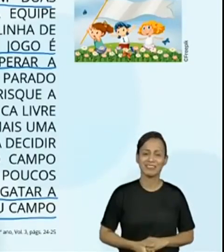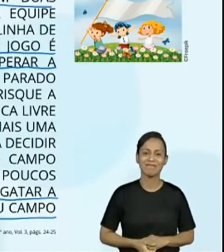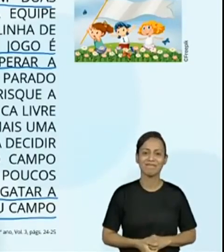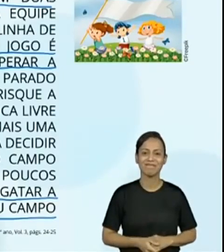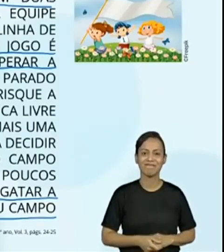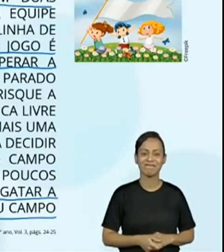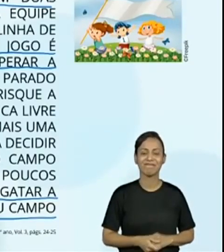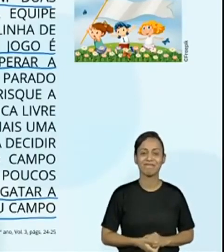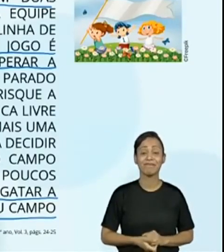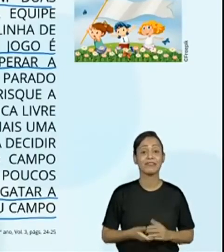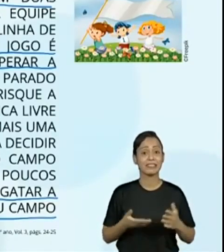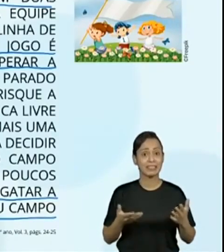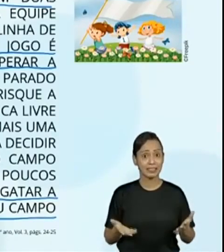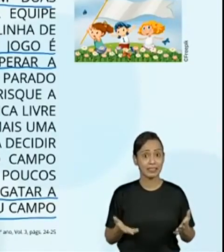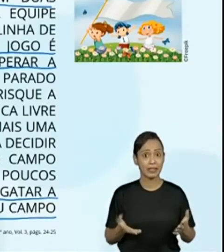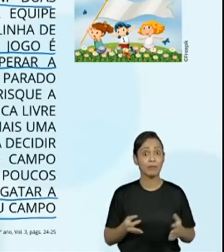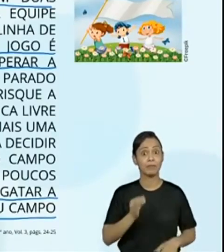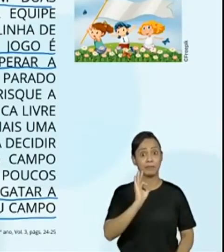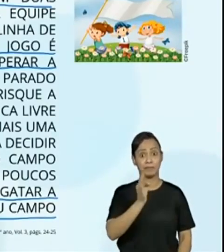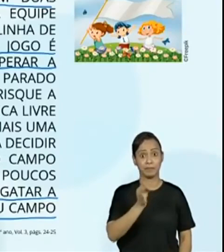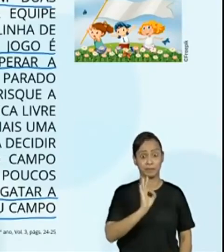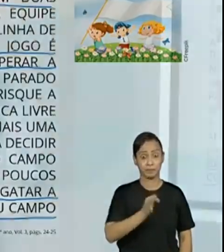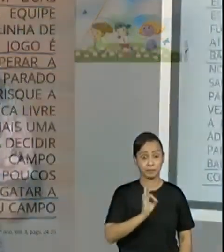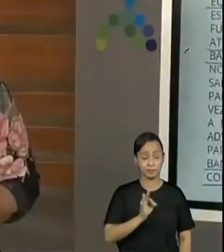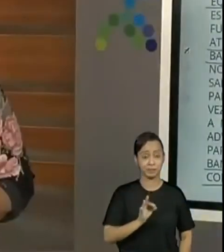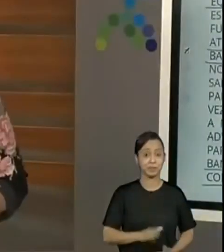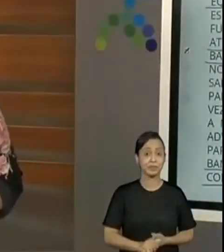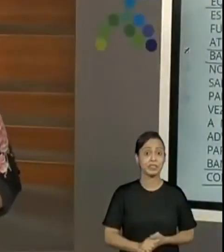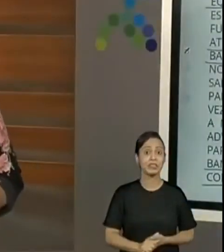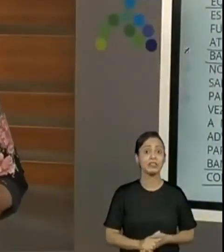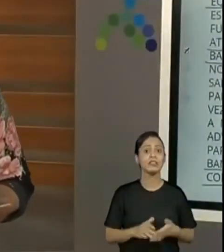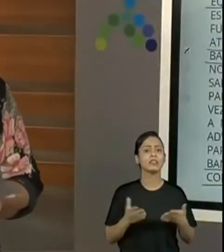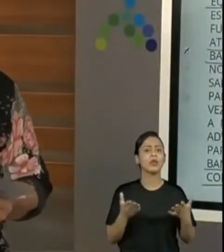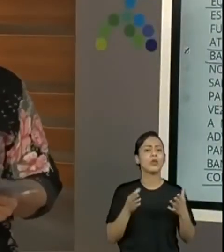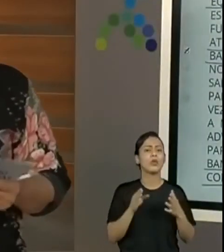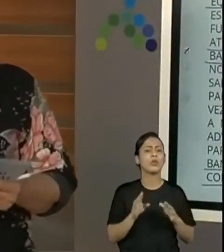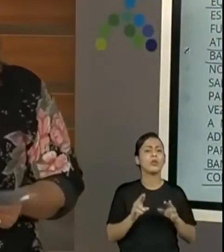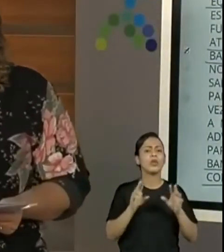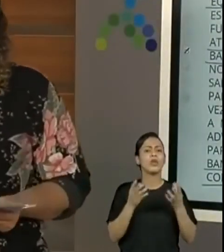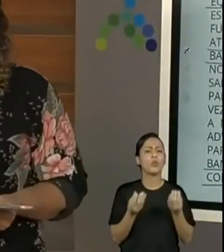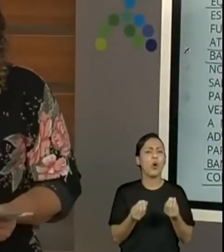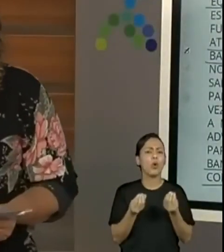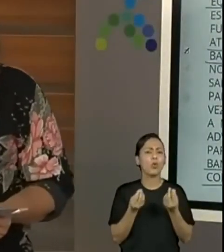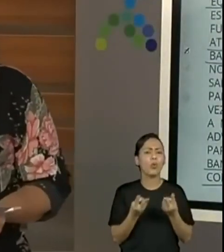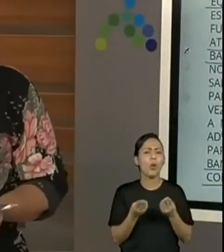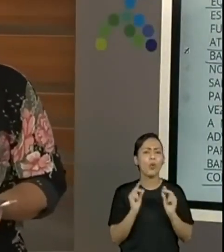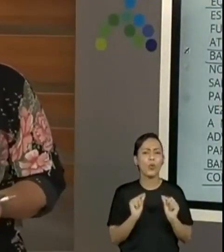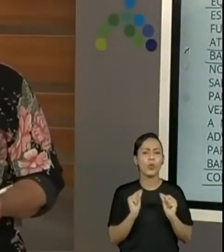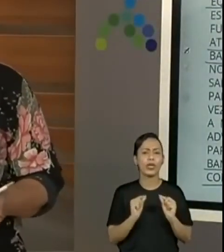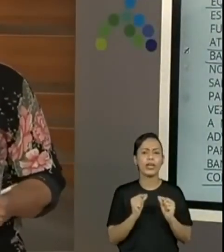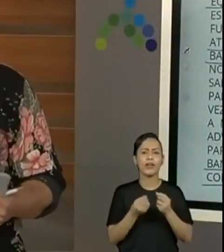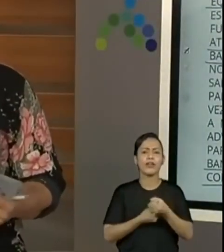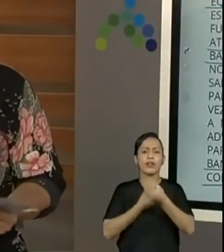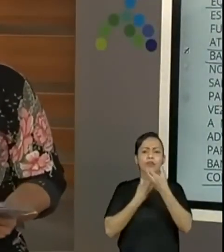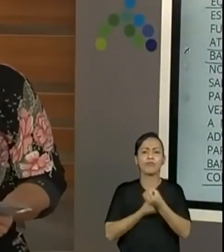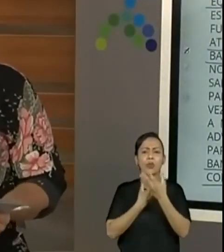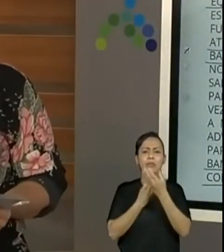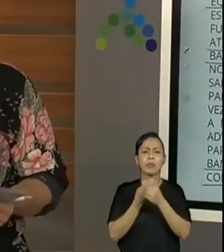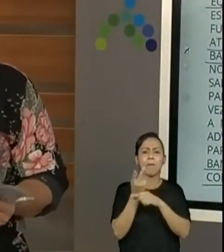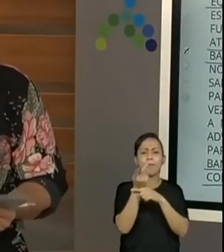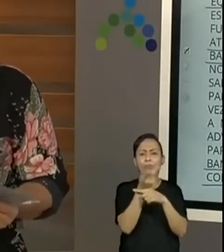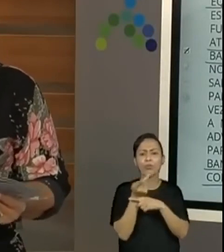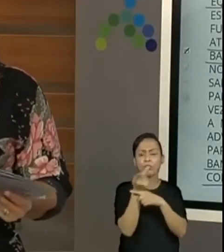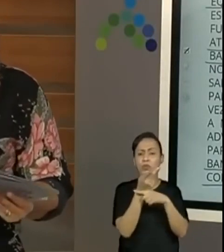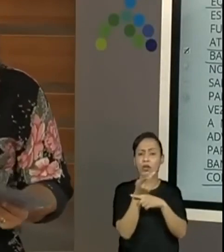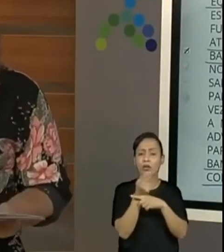sucesso. Isto, porque, meus amores, é o que a gente chama de localizar informação. Quando as perguntas